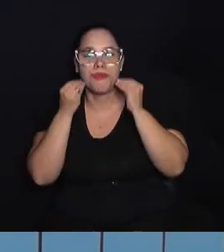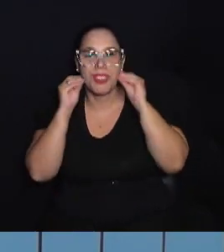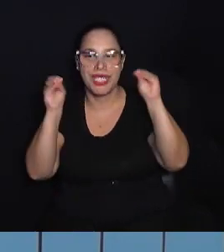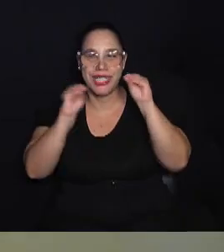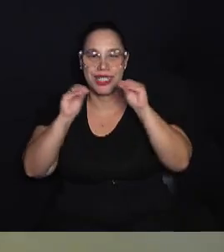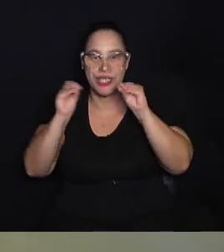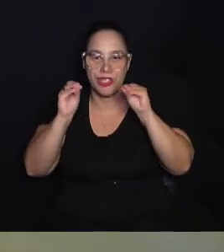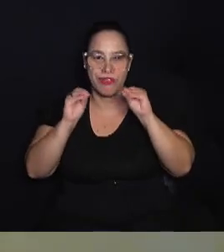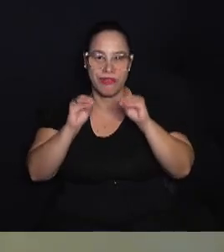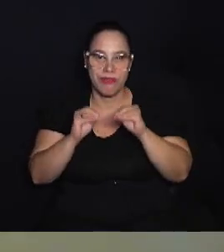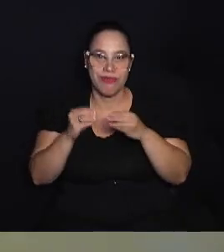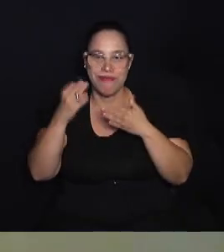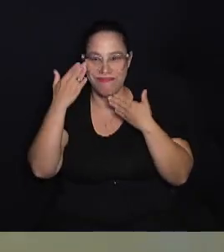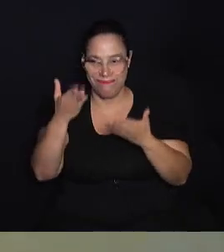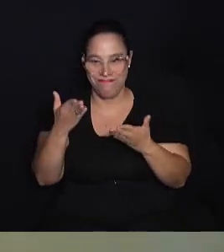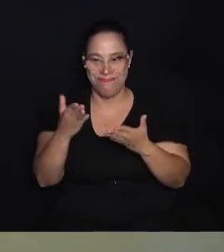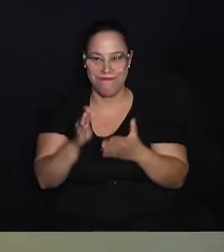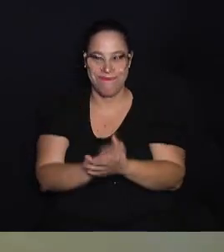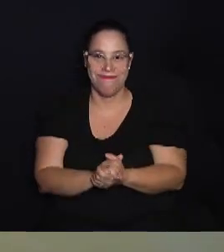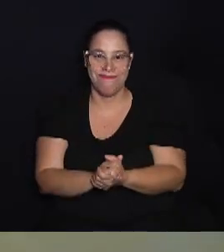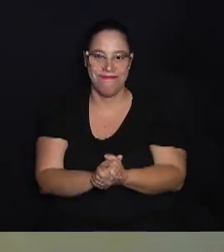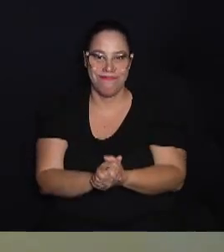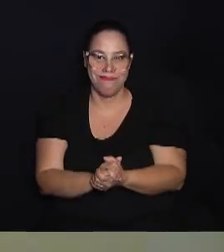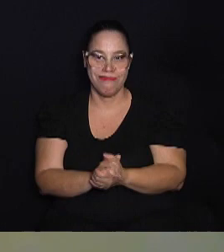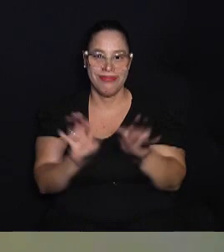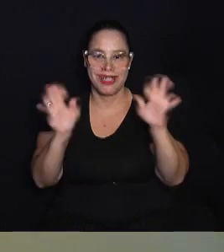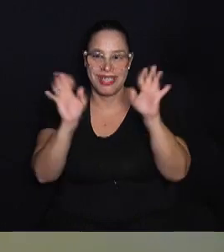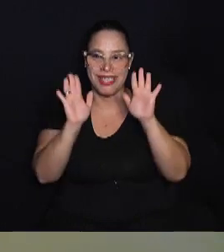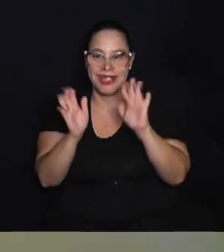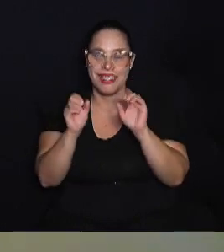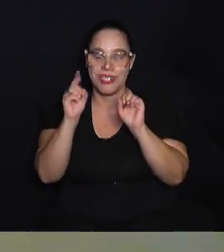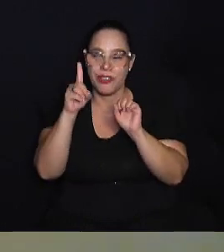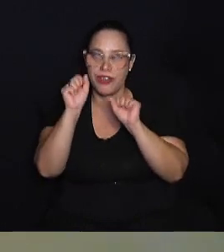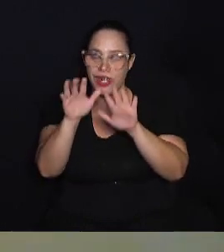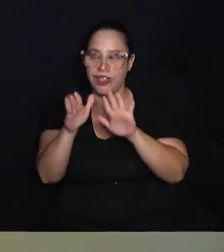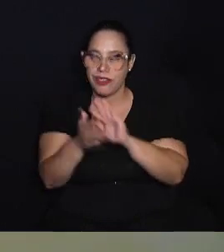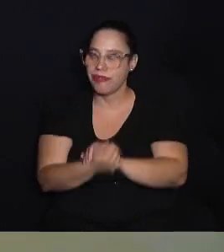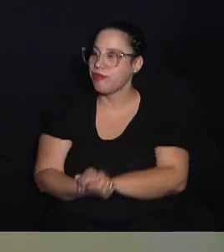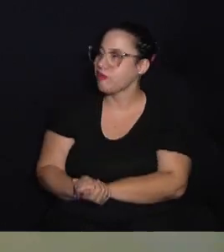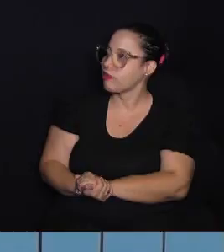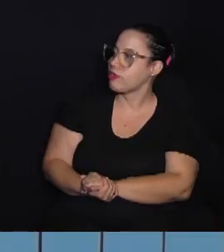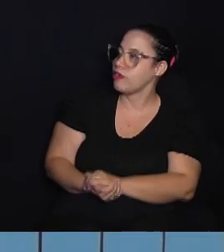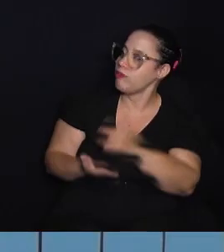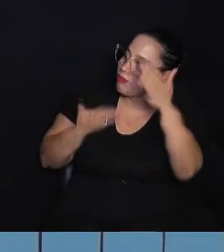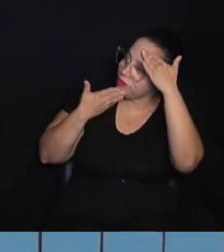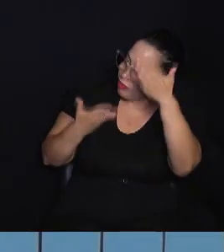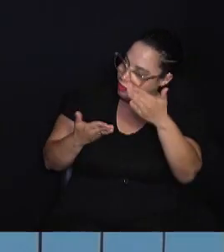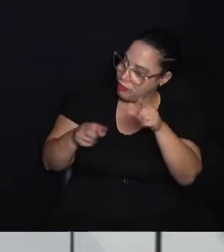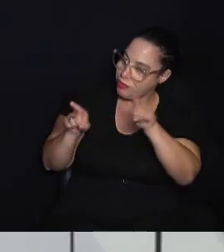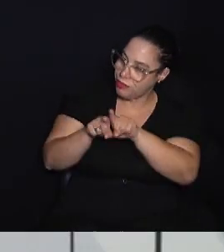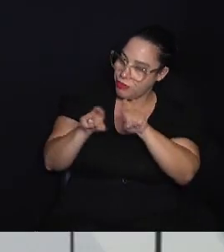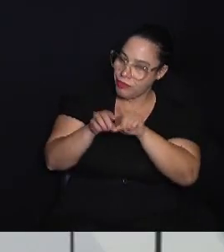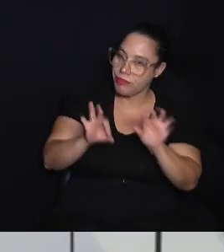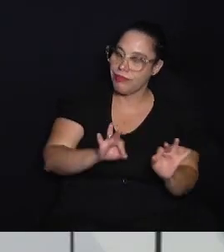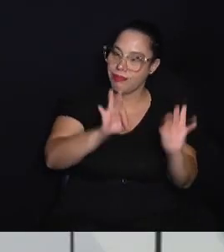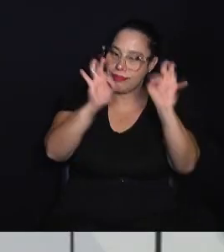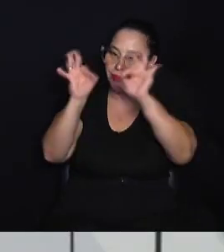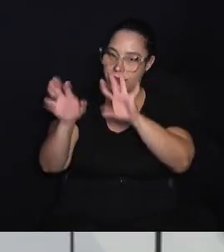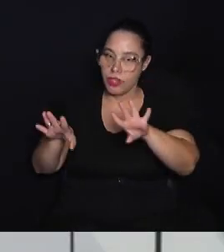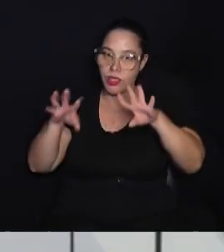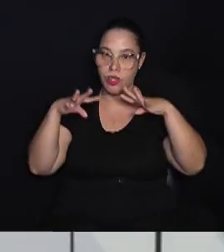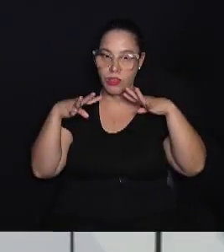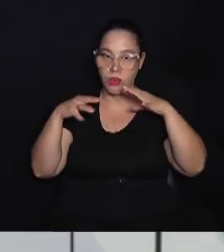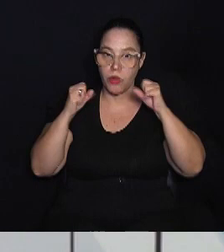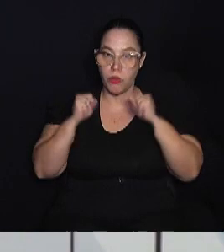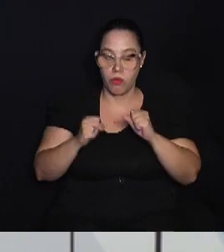Um beijo para todo mundo, um beijo para você e tchau, tchau. Fico com Deus. Obrigada também pela sua companhia.